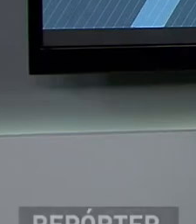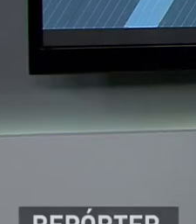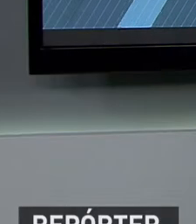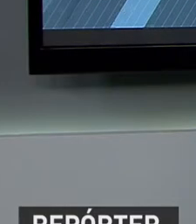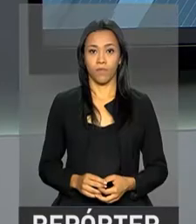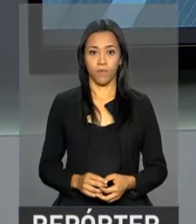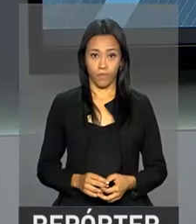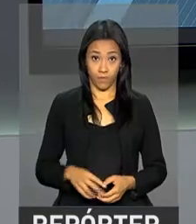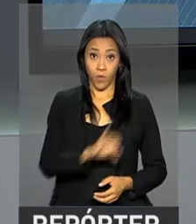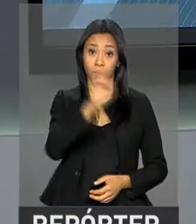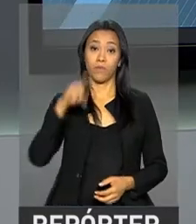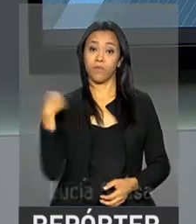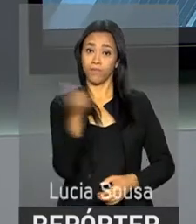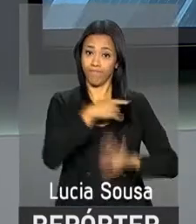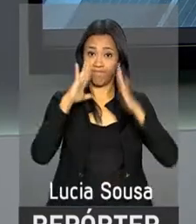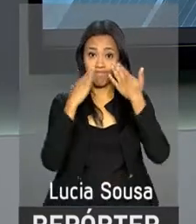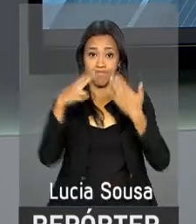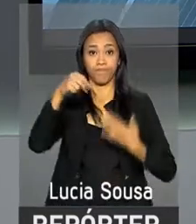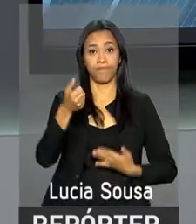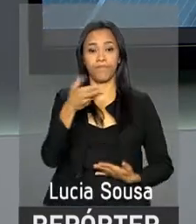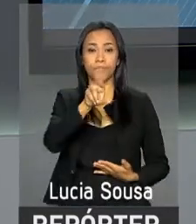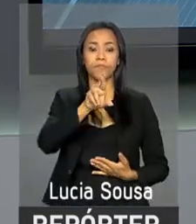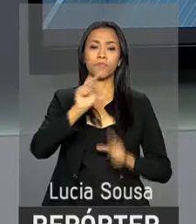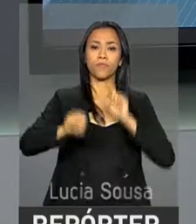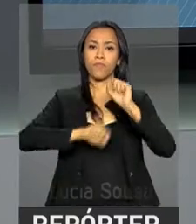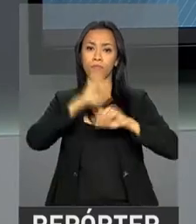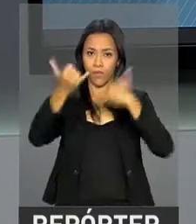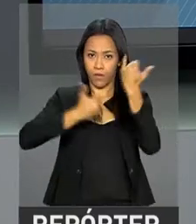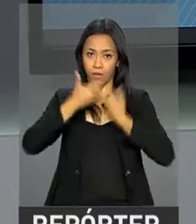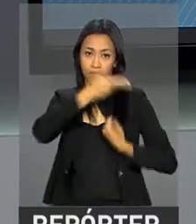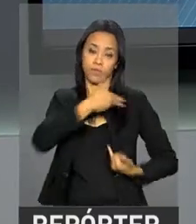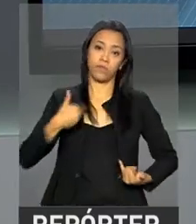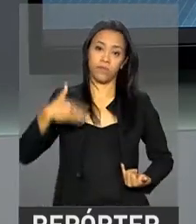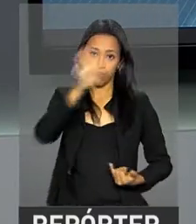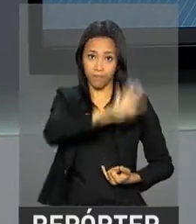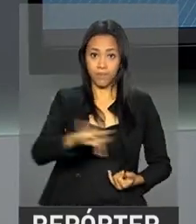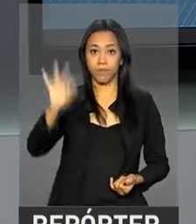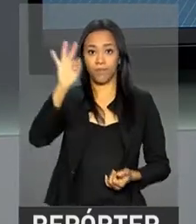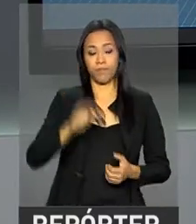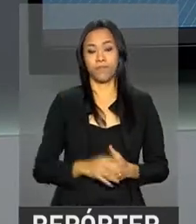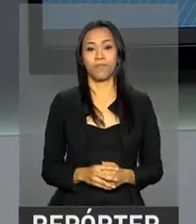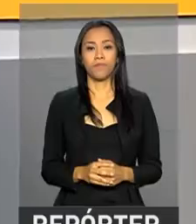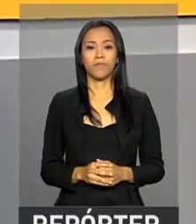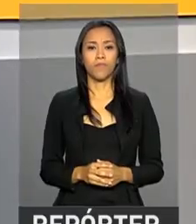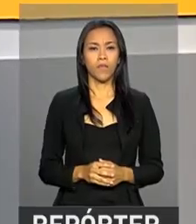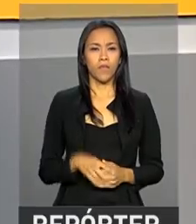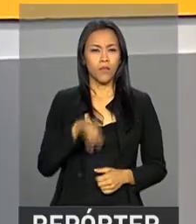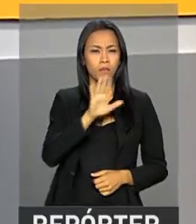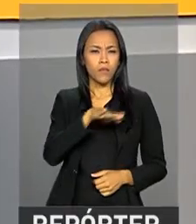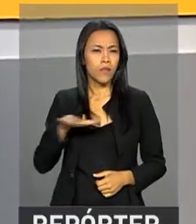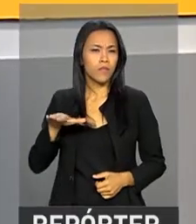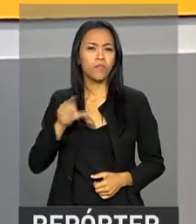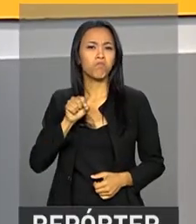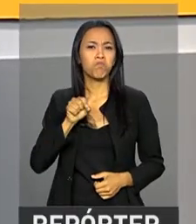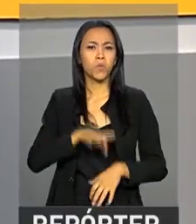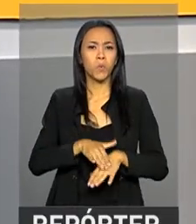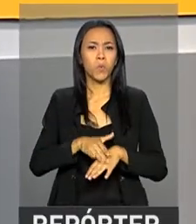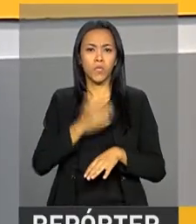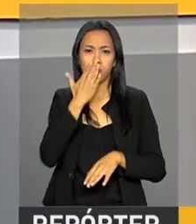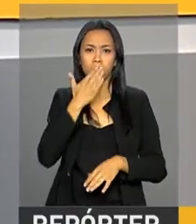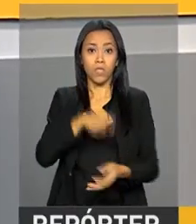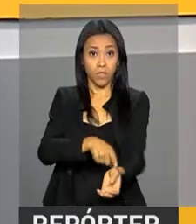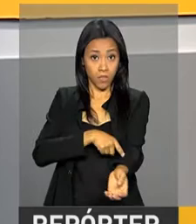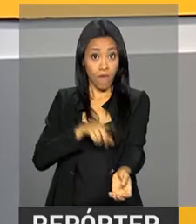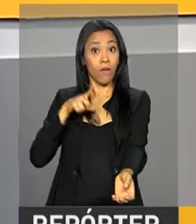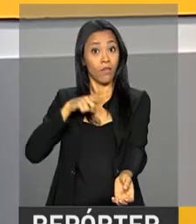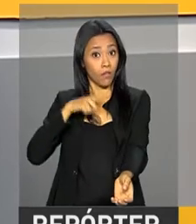olá estamos de volta com um repórter e nbr e as notícias do governo federal crianças com diabetes vão ter acesso a